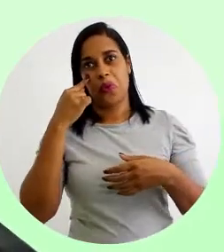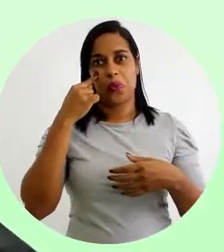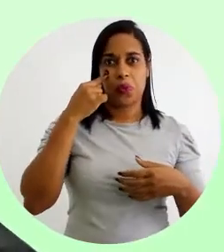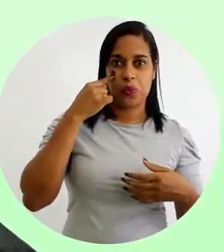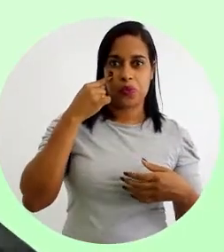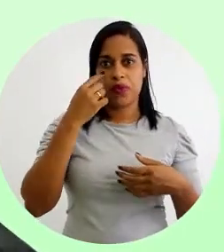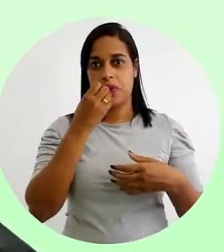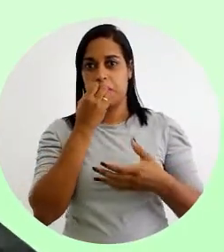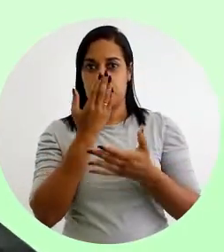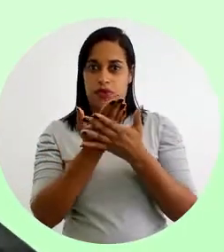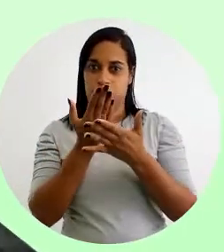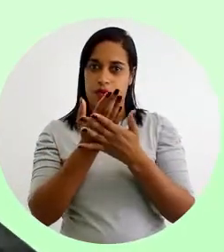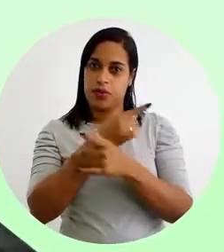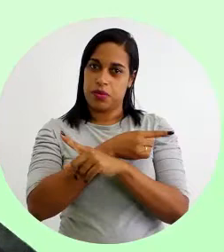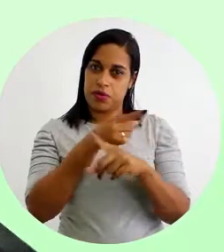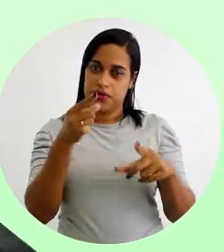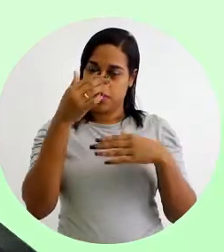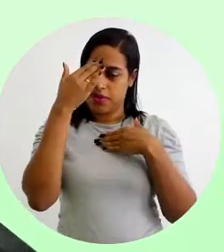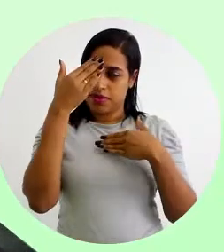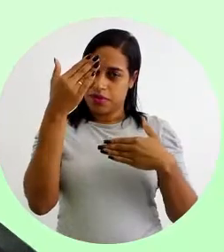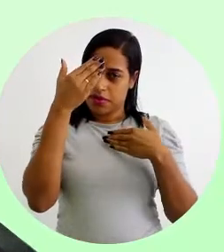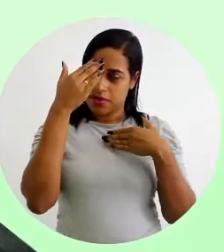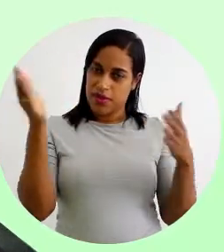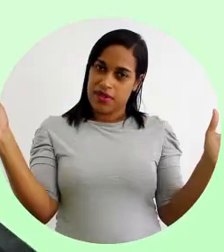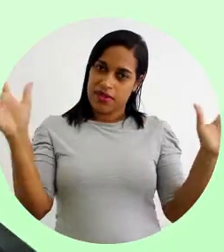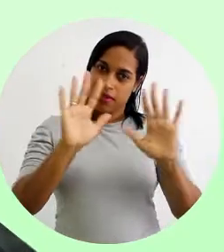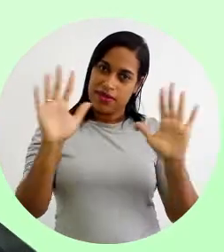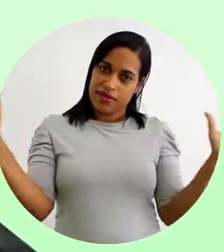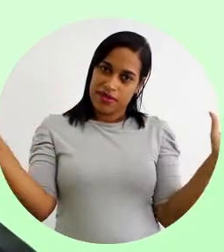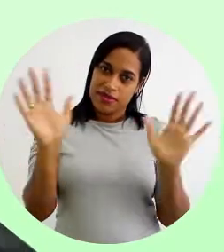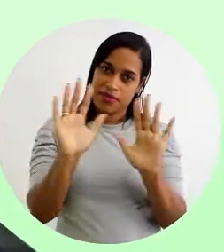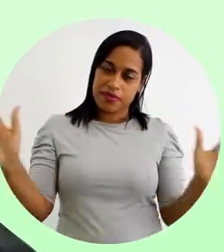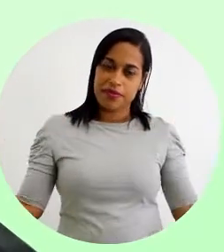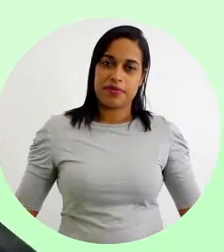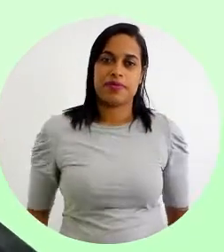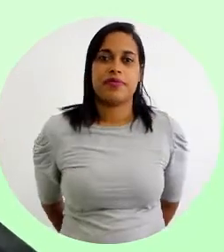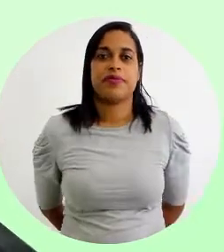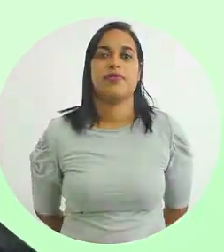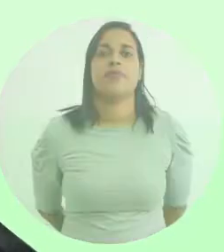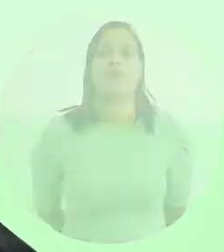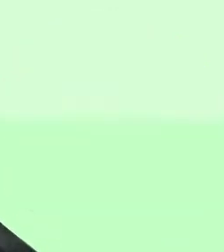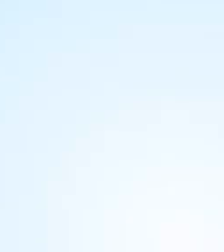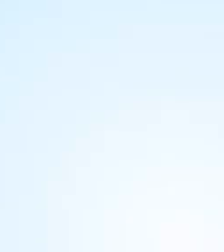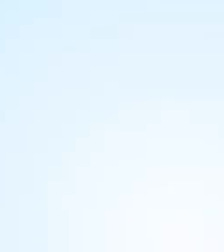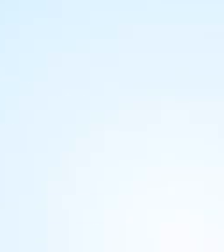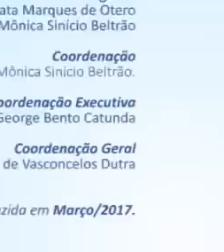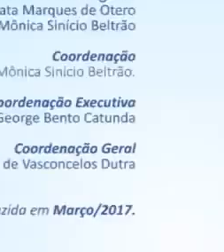dúvida, e bom estudo para vocês. Obrigada e até logo.